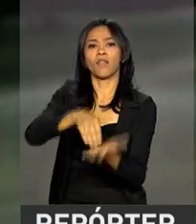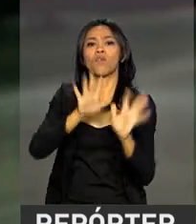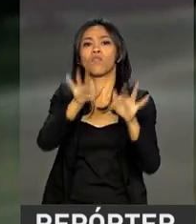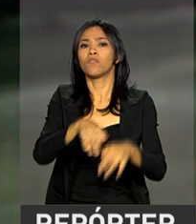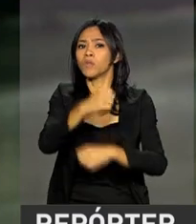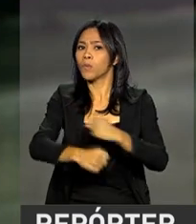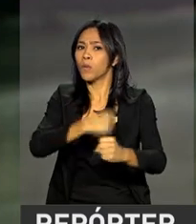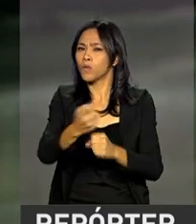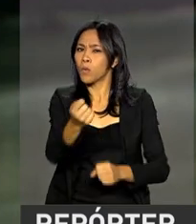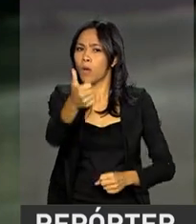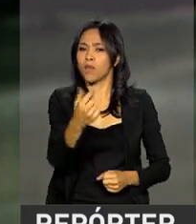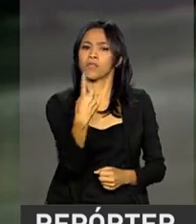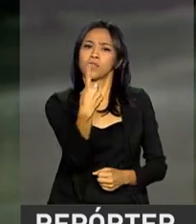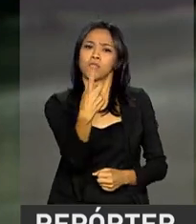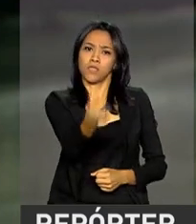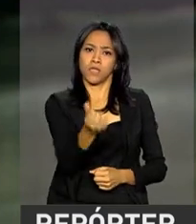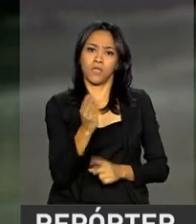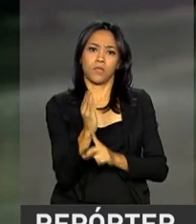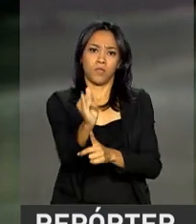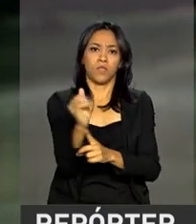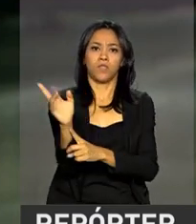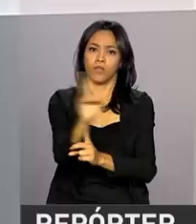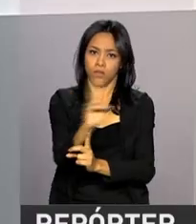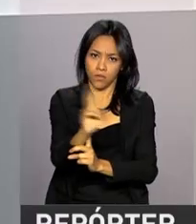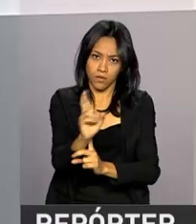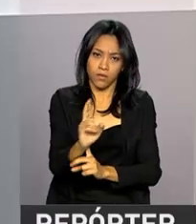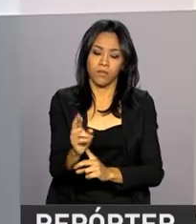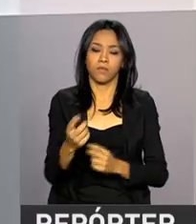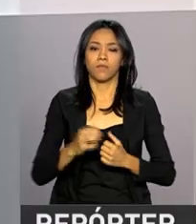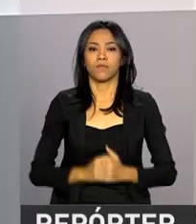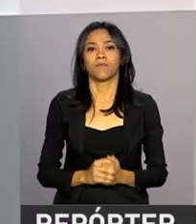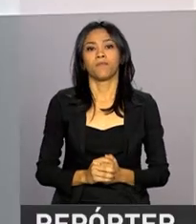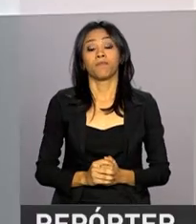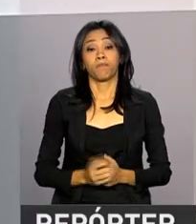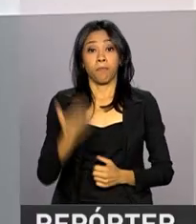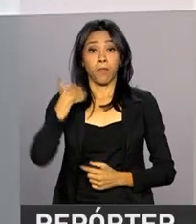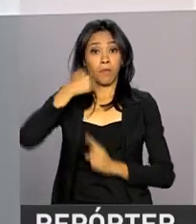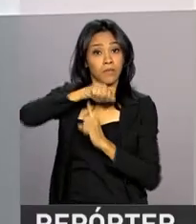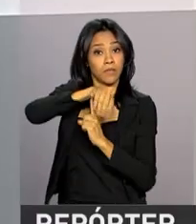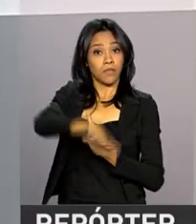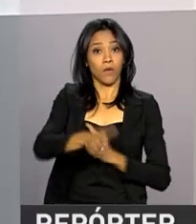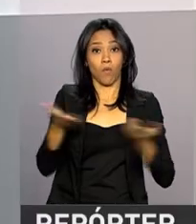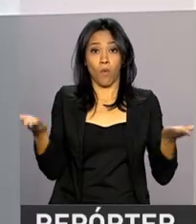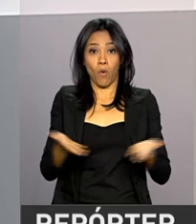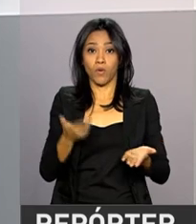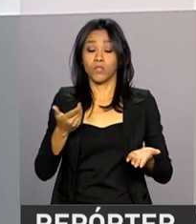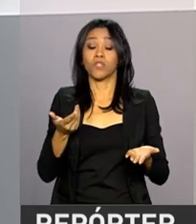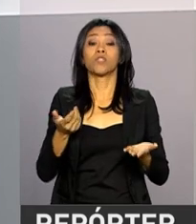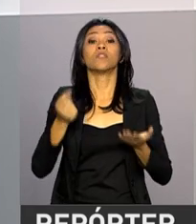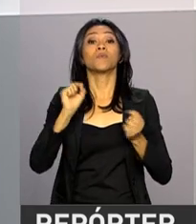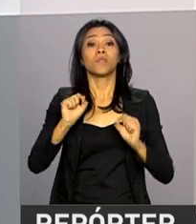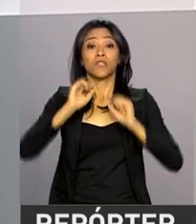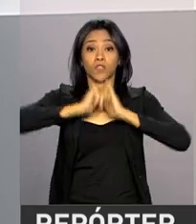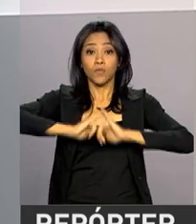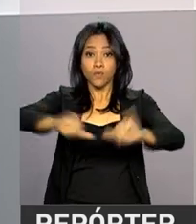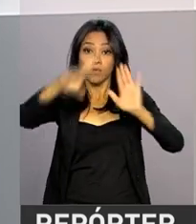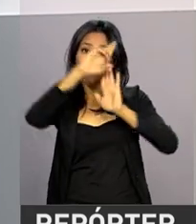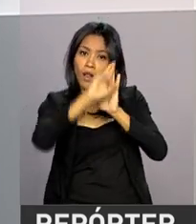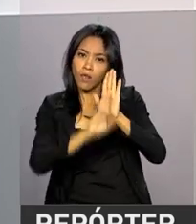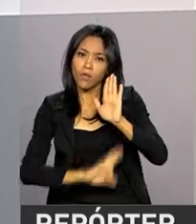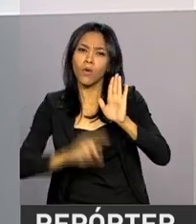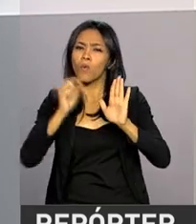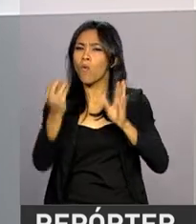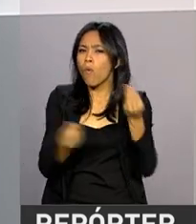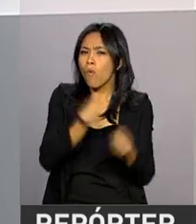quase 16 bilhões de reais. O Banco Central divulgou hoje o boletim Focus com as projeções